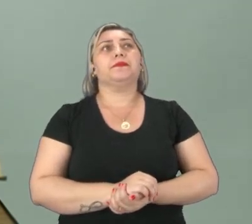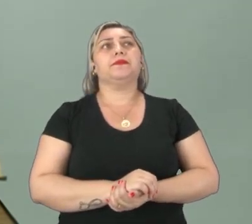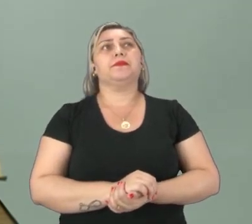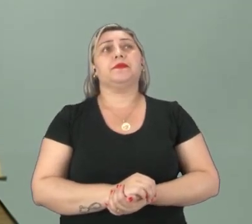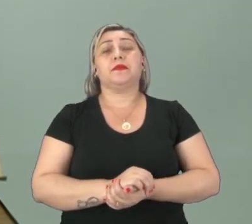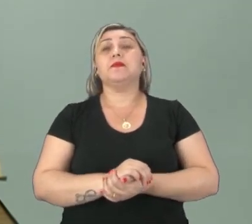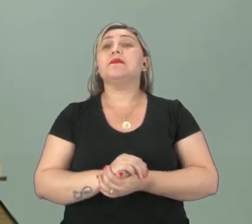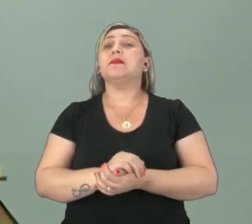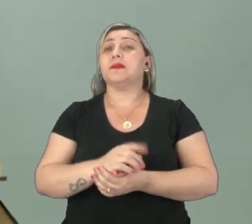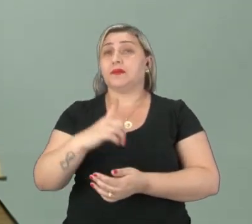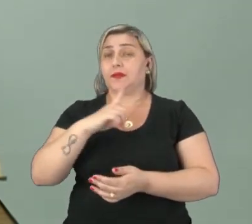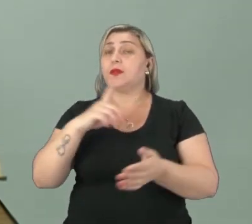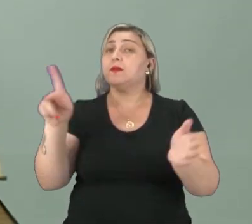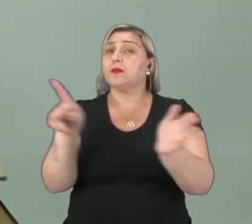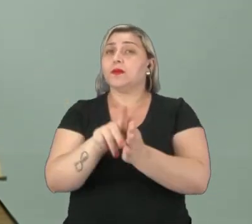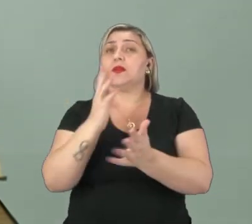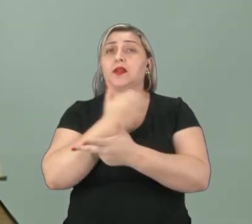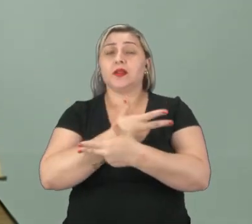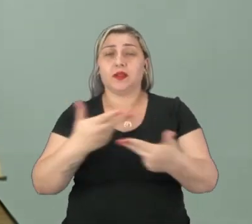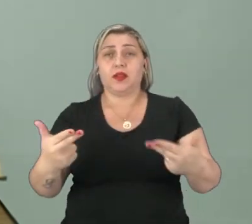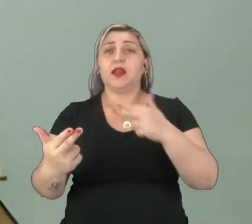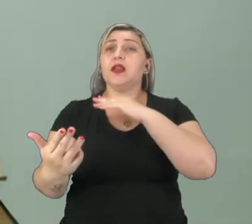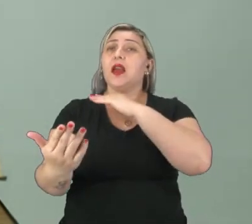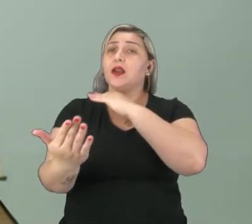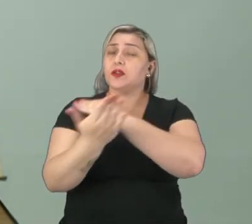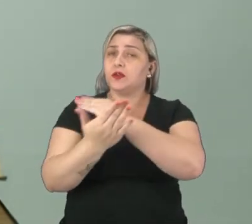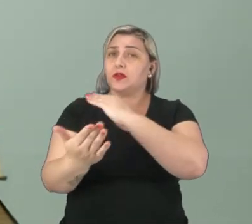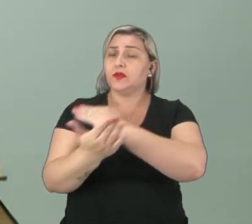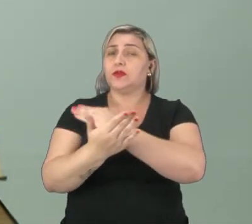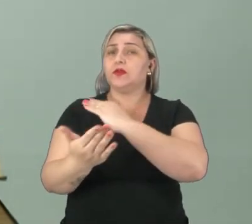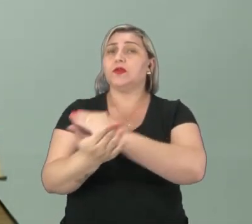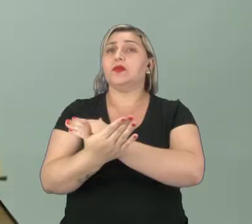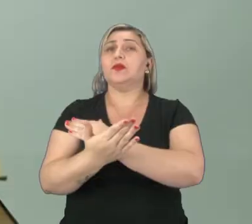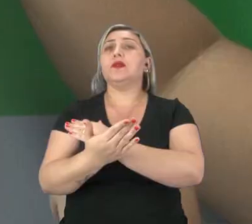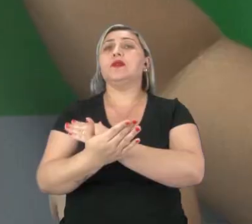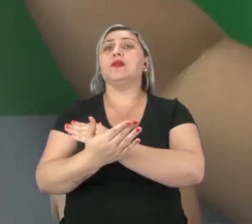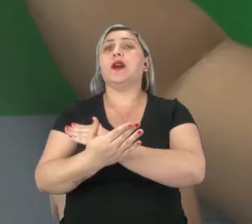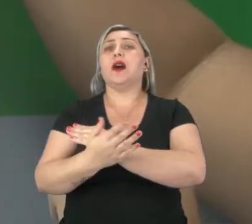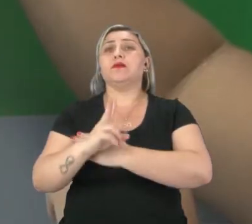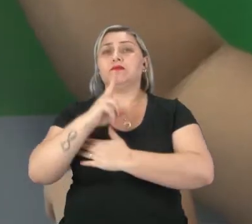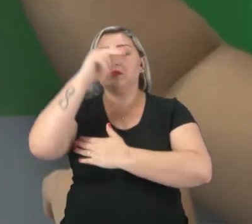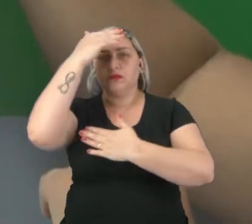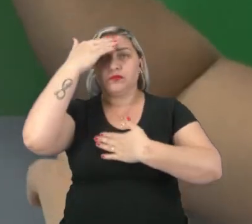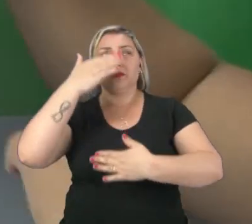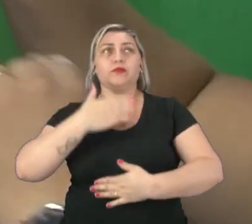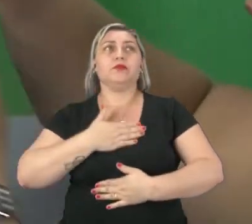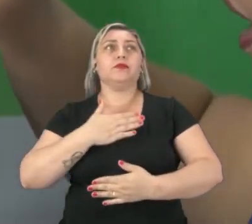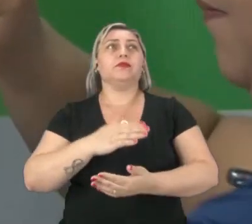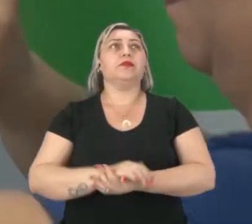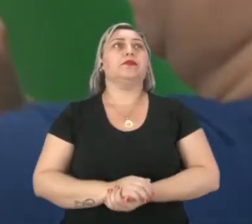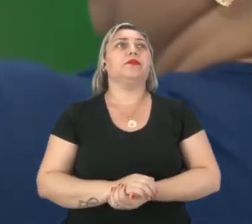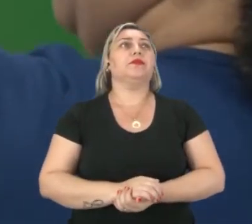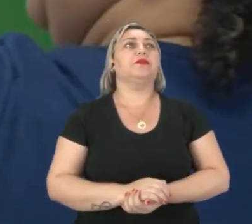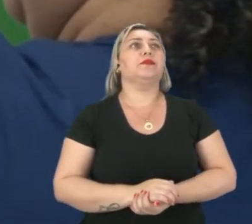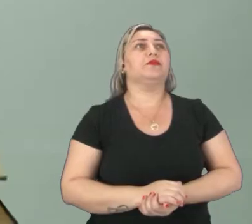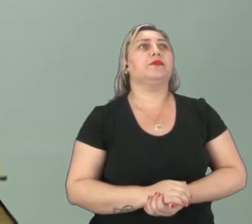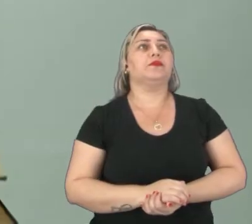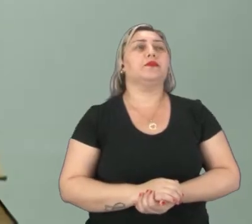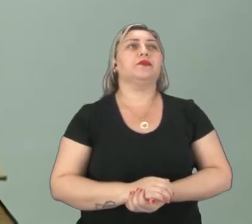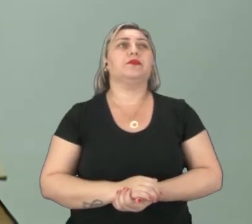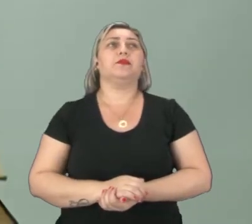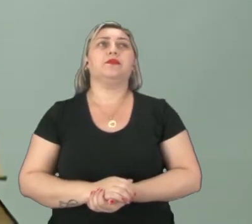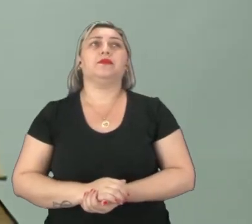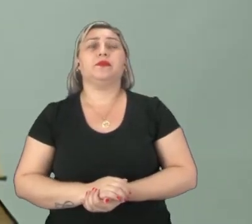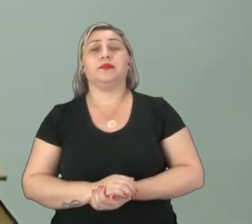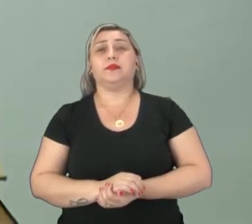eles vêm dos alimentos, né? E ajudam a nutrir o nosso corpo. Vamos lá descobrir o que são os nutrientes. Vamos lá.